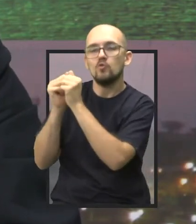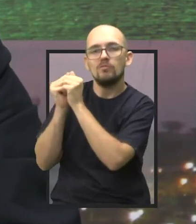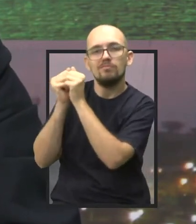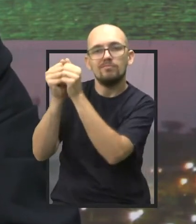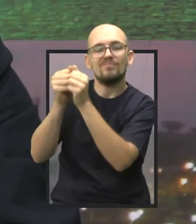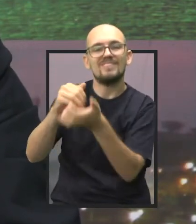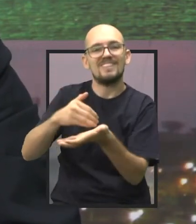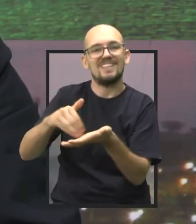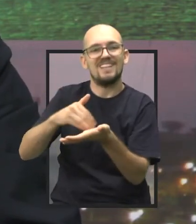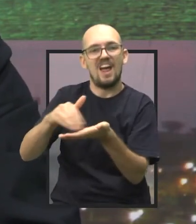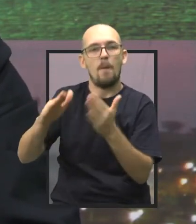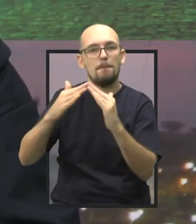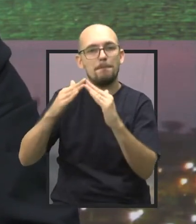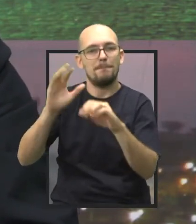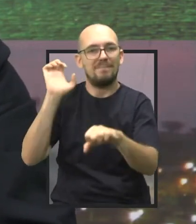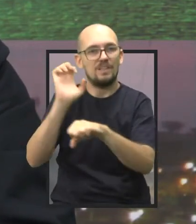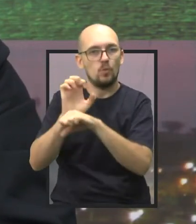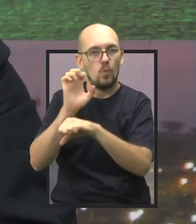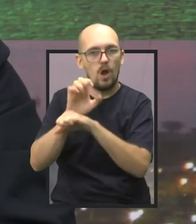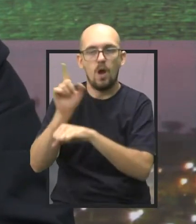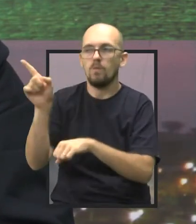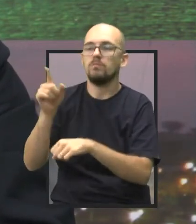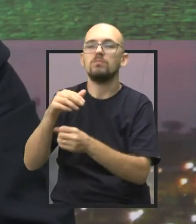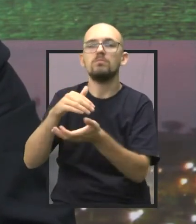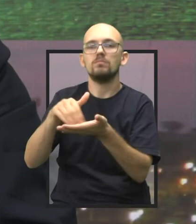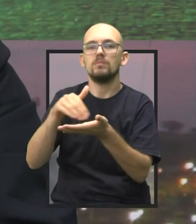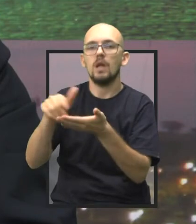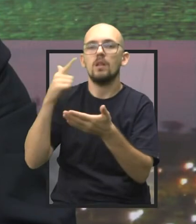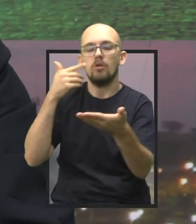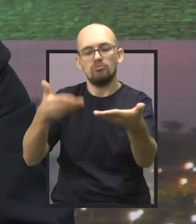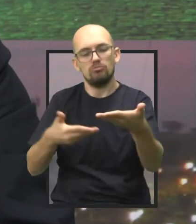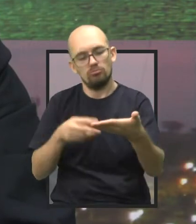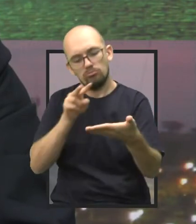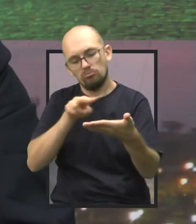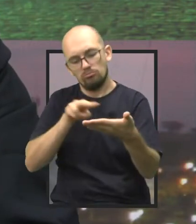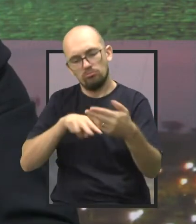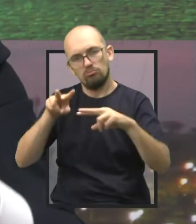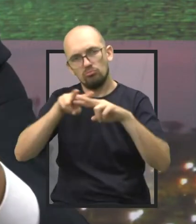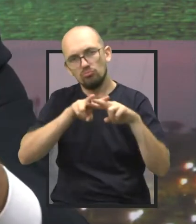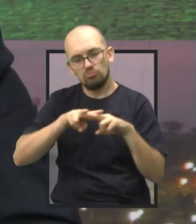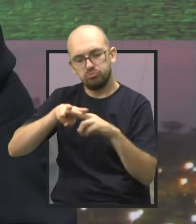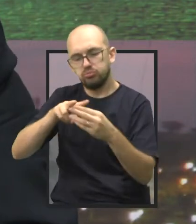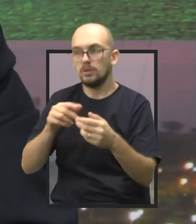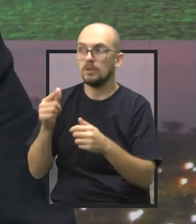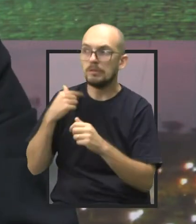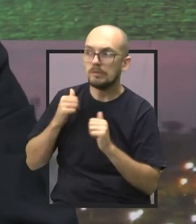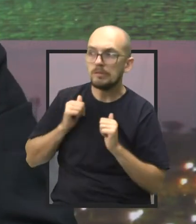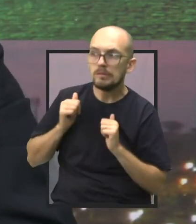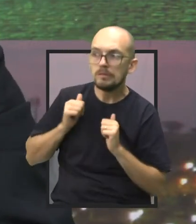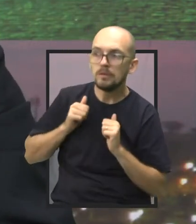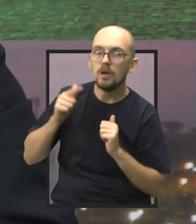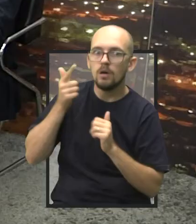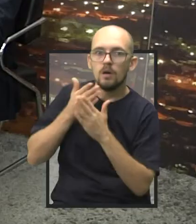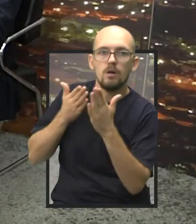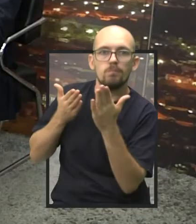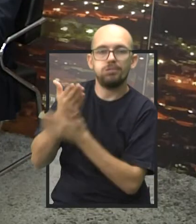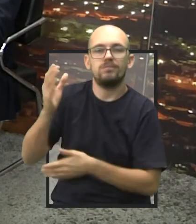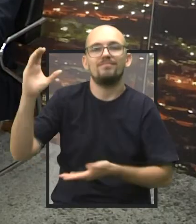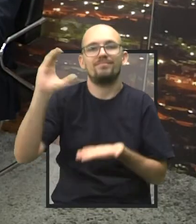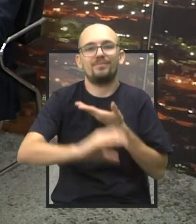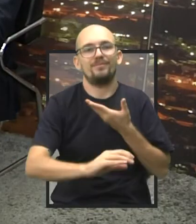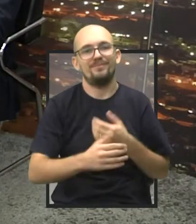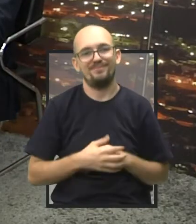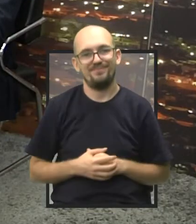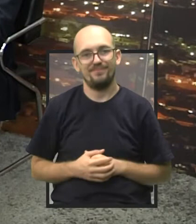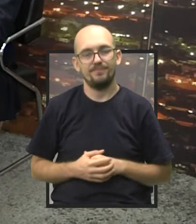Habitação do Estado. O secretário de Habitação analisou, a equipe dele analisou e a gente conseguiu trazer esse recurso para Jaú. Juliana, sem